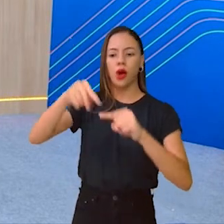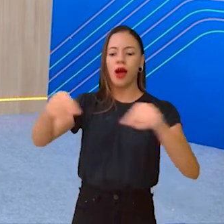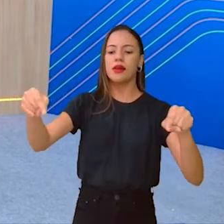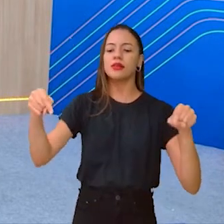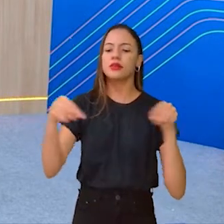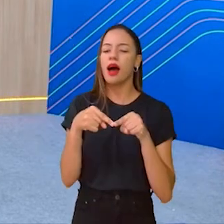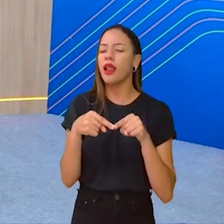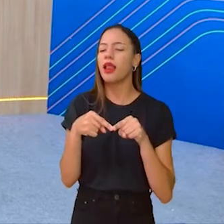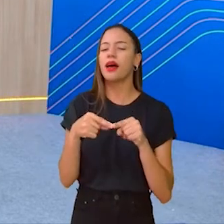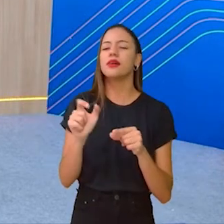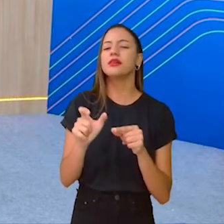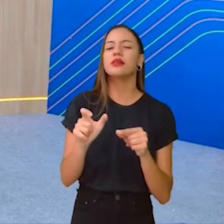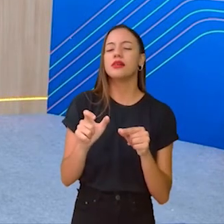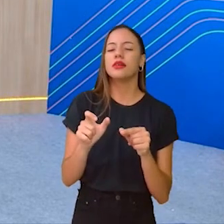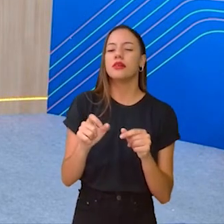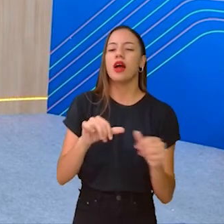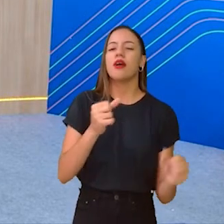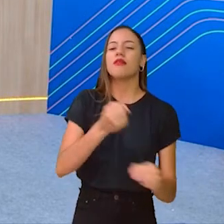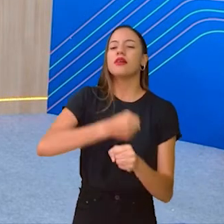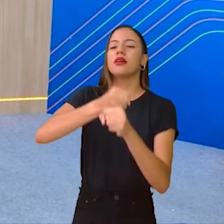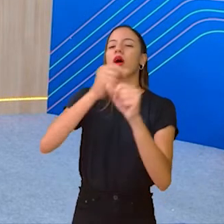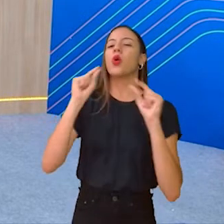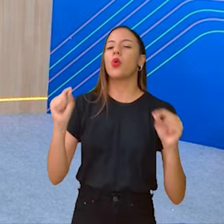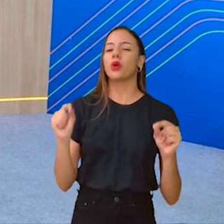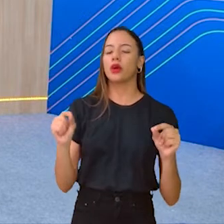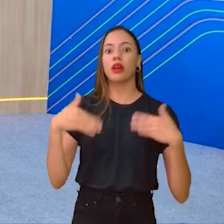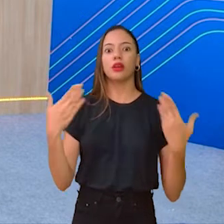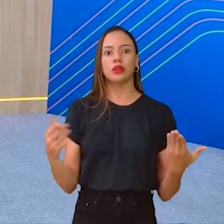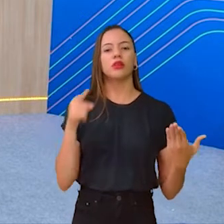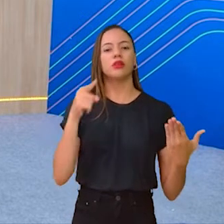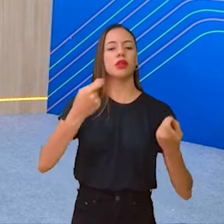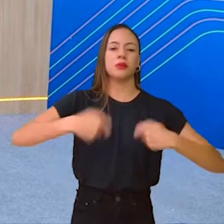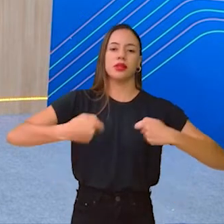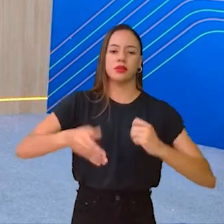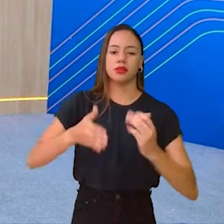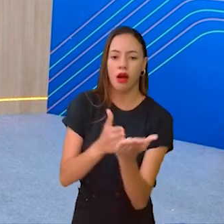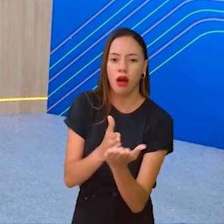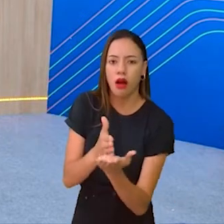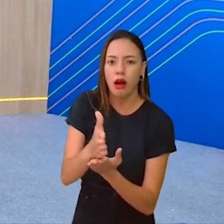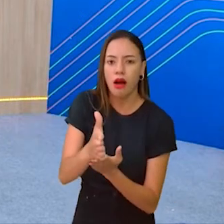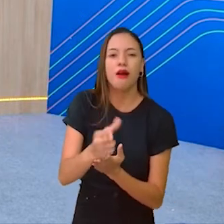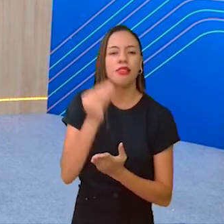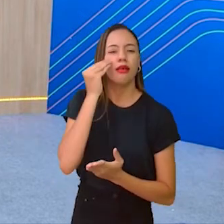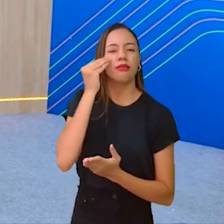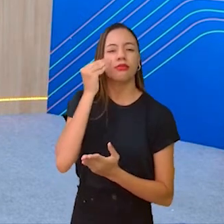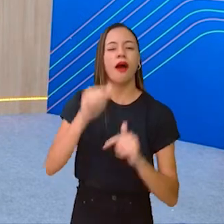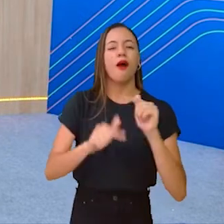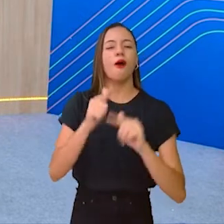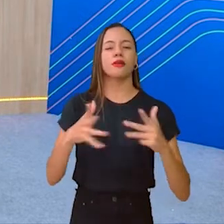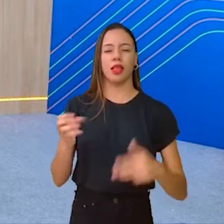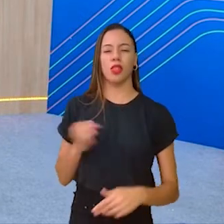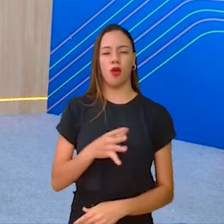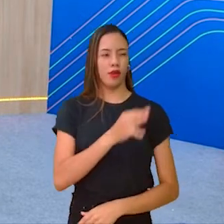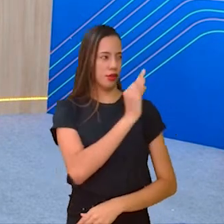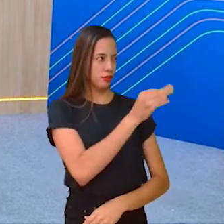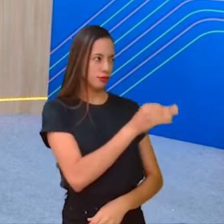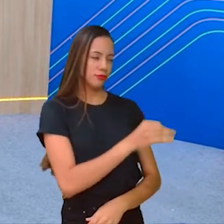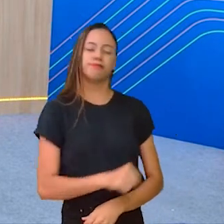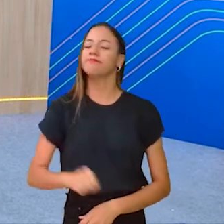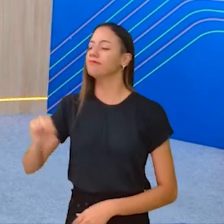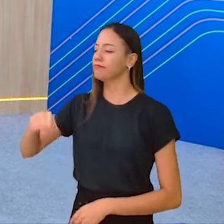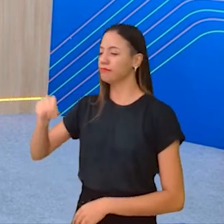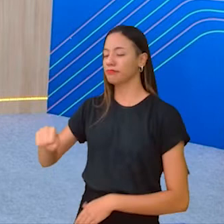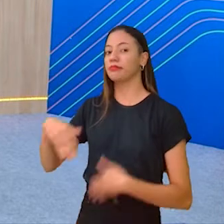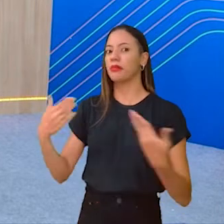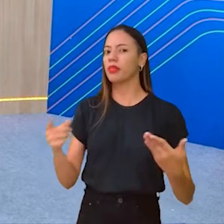tua criatividade, tudo isso vai estar indo atrás dessa tua vocação, está explorando coisas novas, né, Armando? Exatamente. E para mandar para a